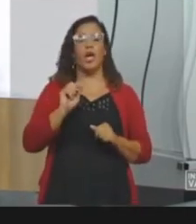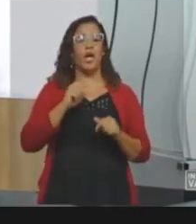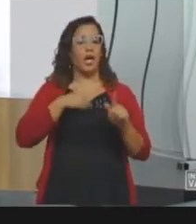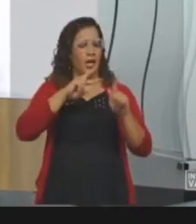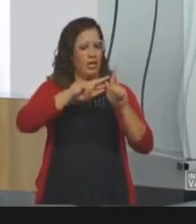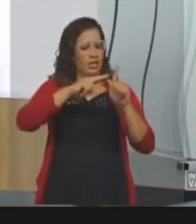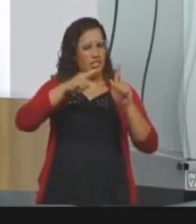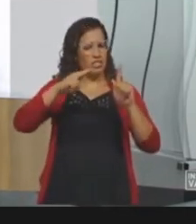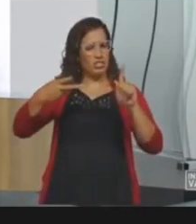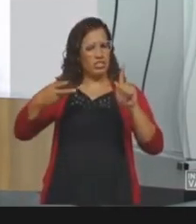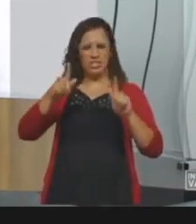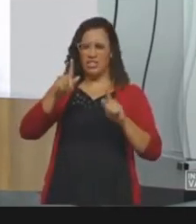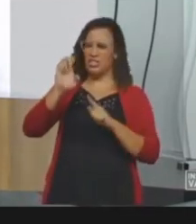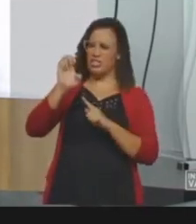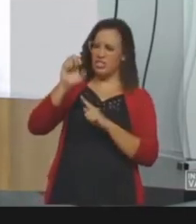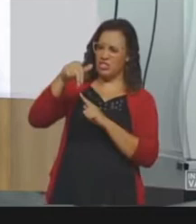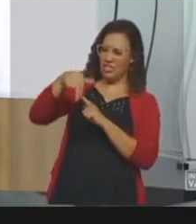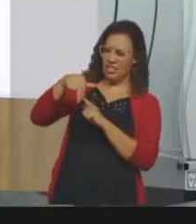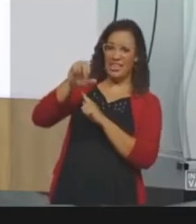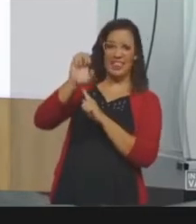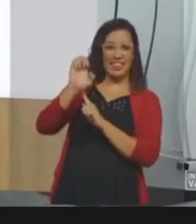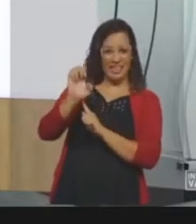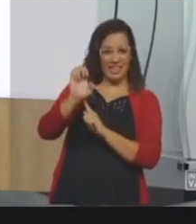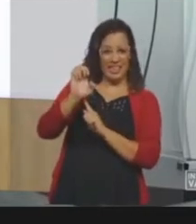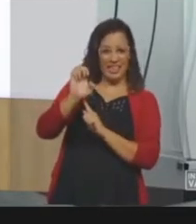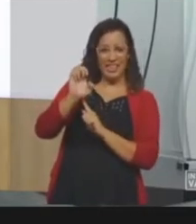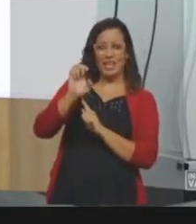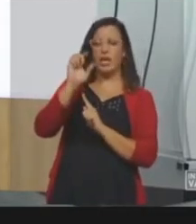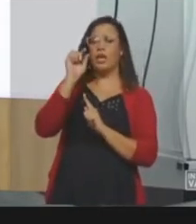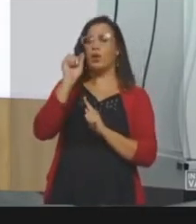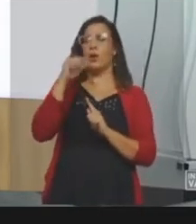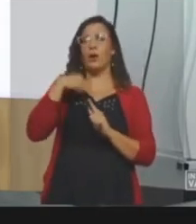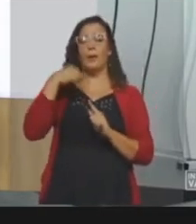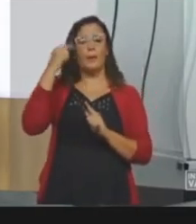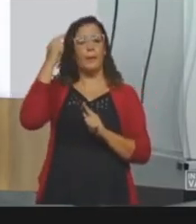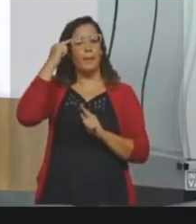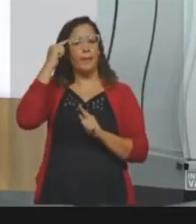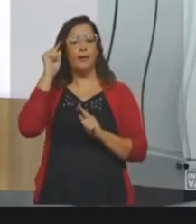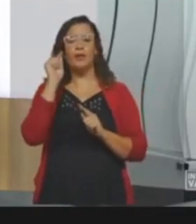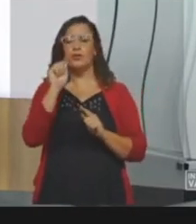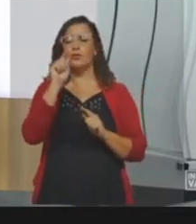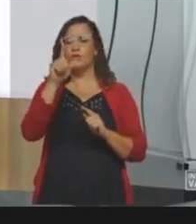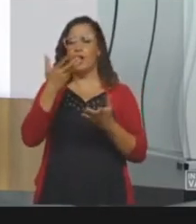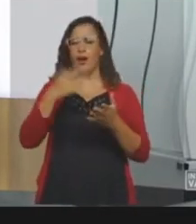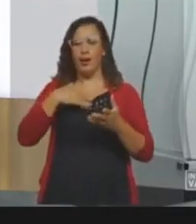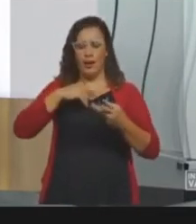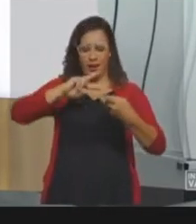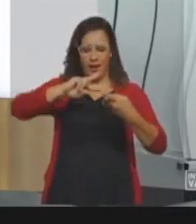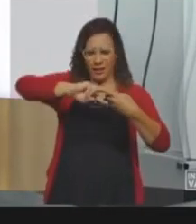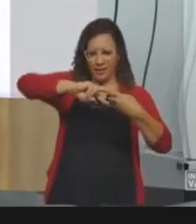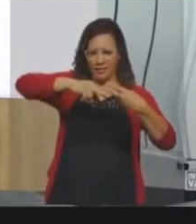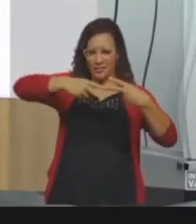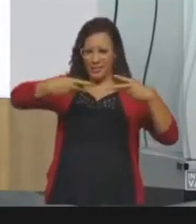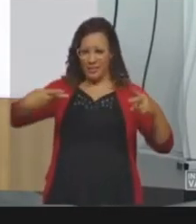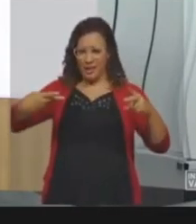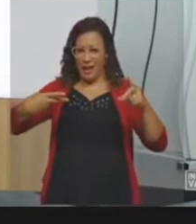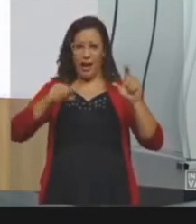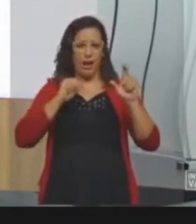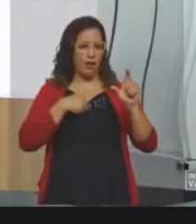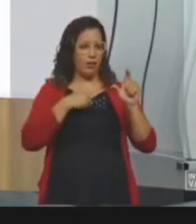pensa, genótipo vem de gene. Gene, nós estamos pensando lá no nosso DNA, lá no núcleo da nossa